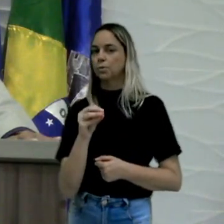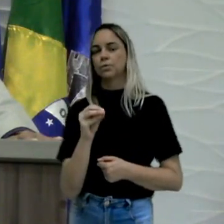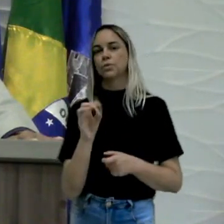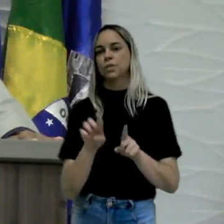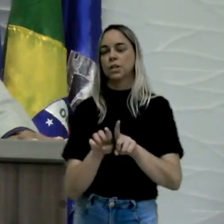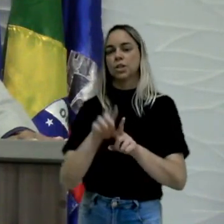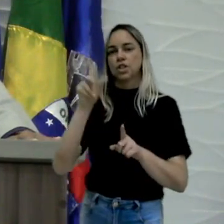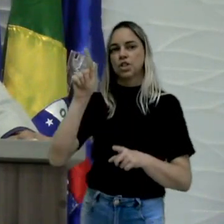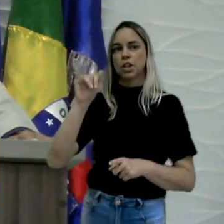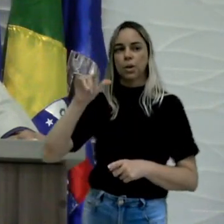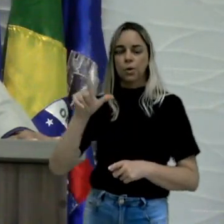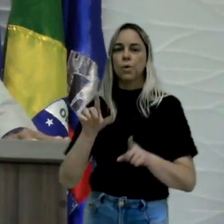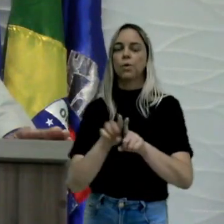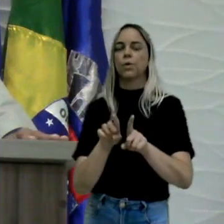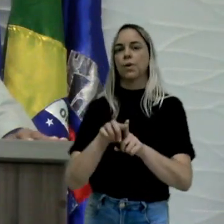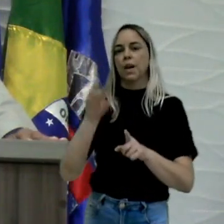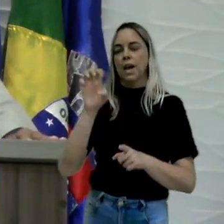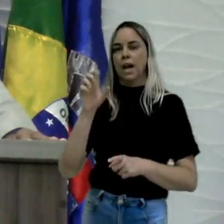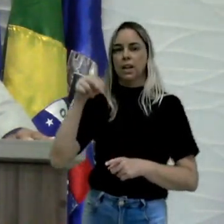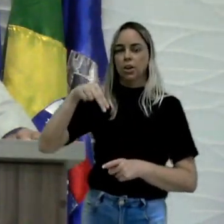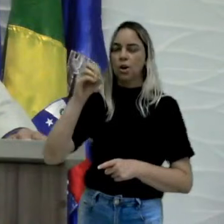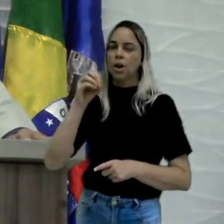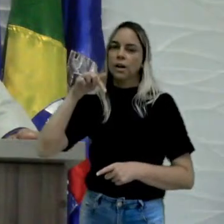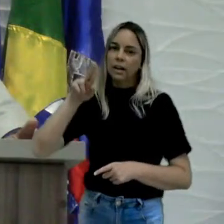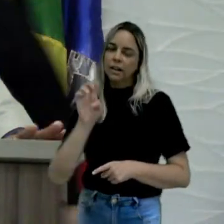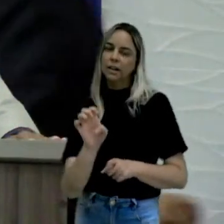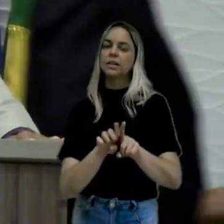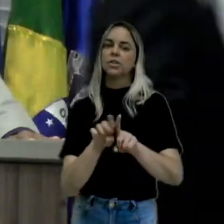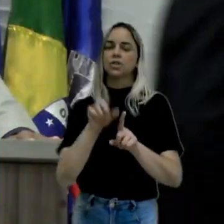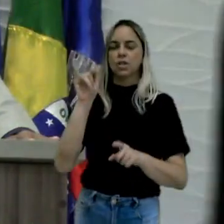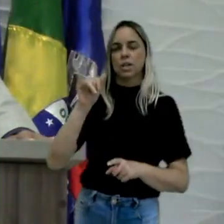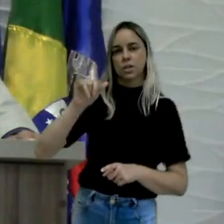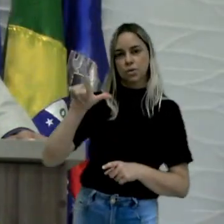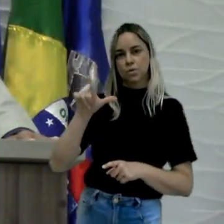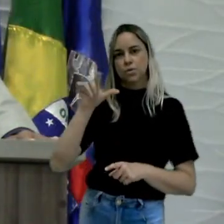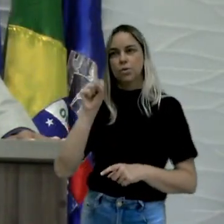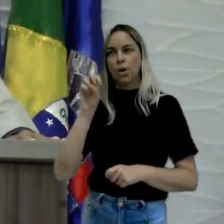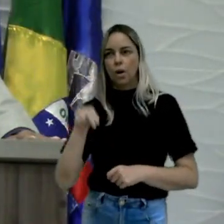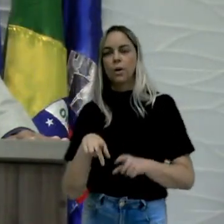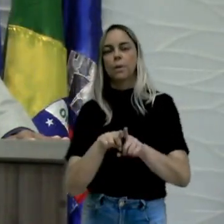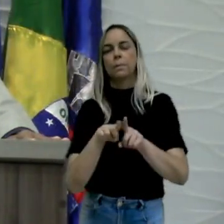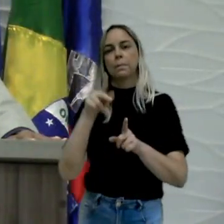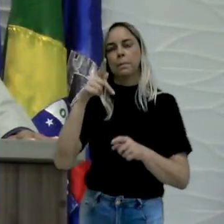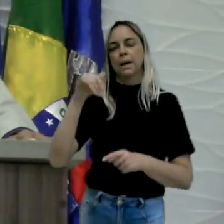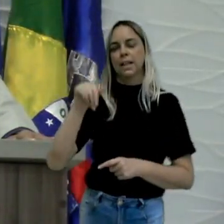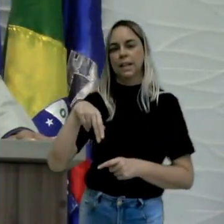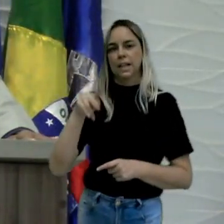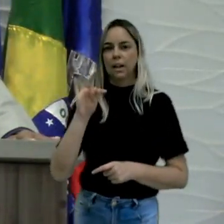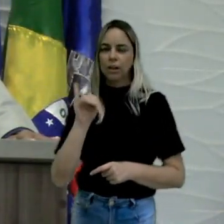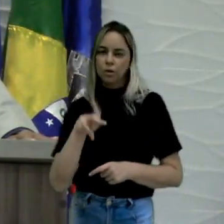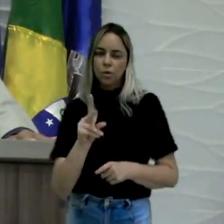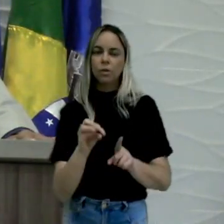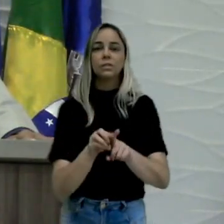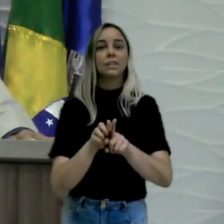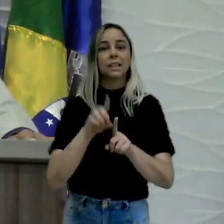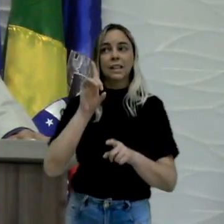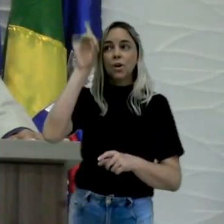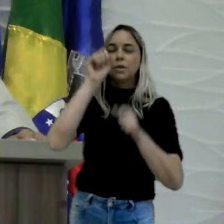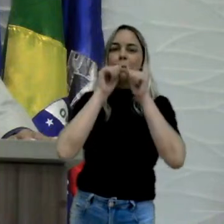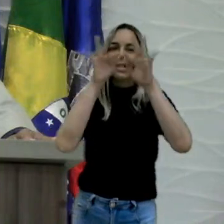Nova, Marcílio, Enoque, Gilson. Um abraço para todos, Pintinho, e que Deus abençoe o dia de